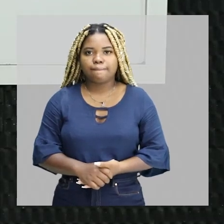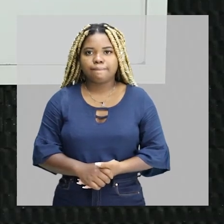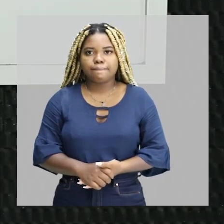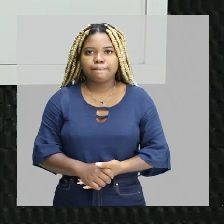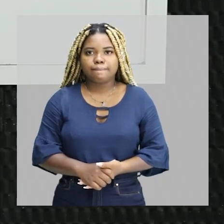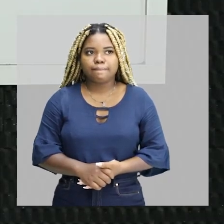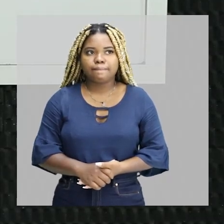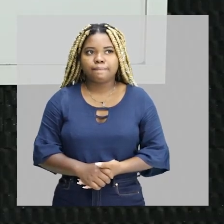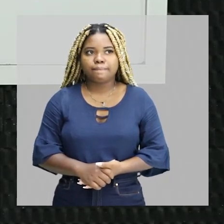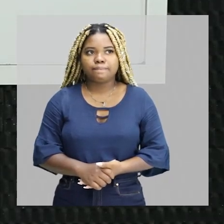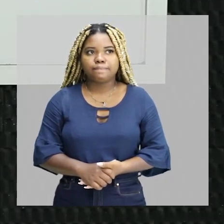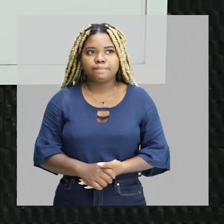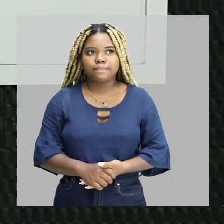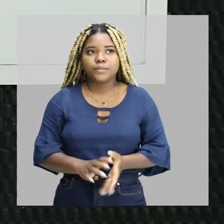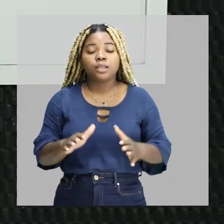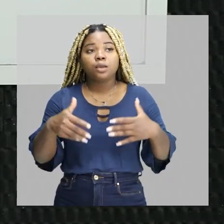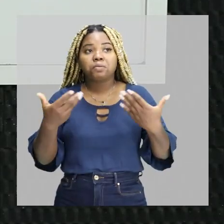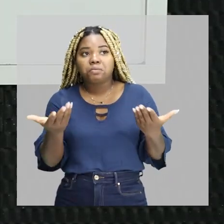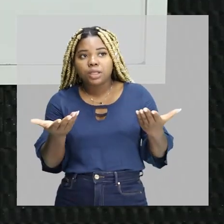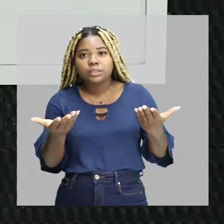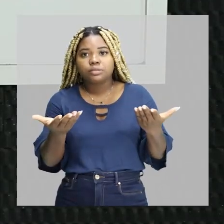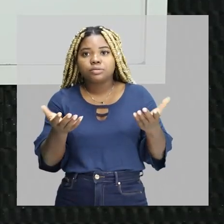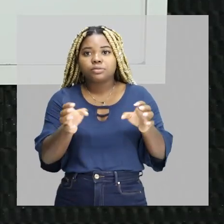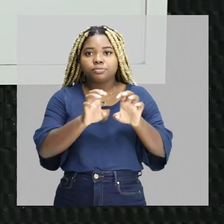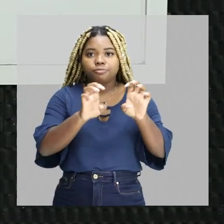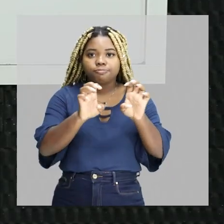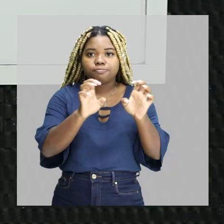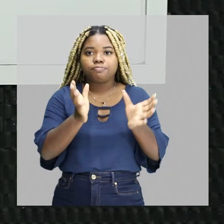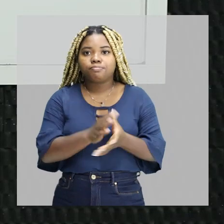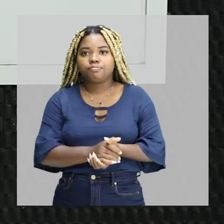Bom, quais são as unidades?